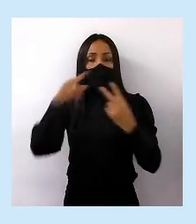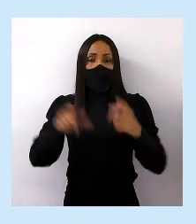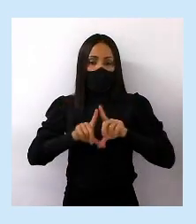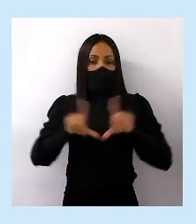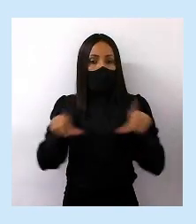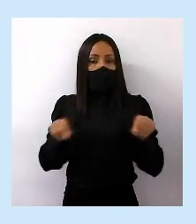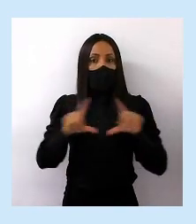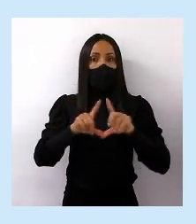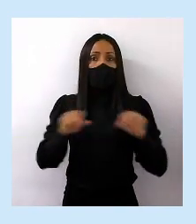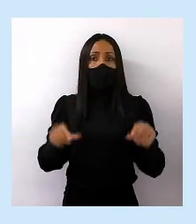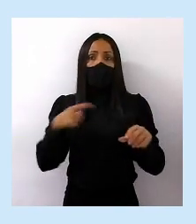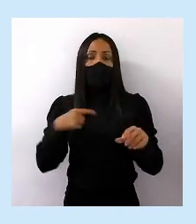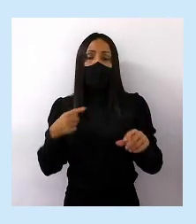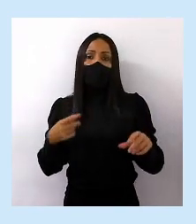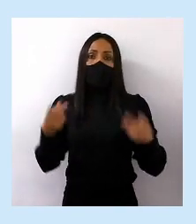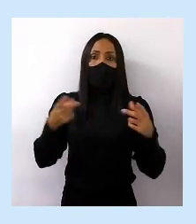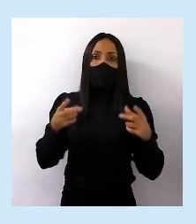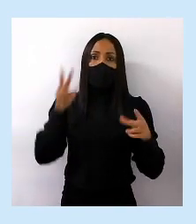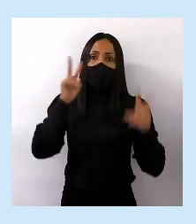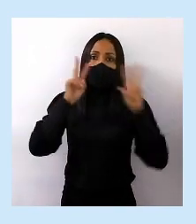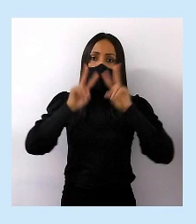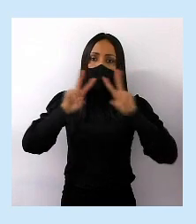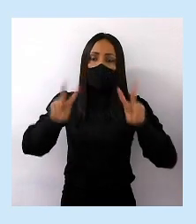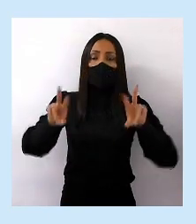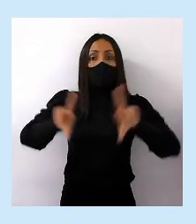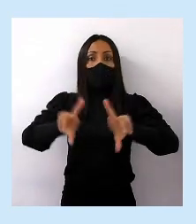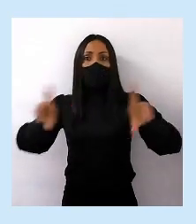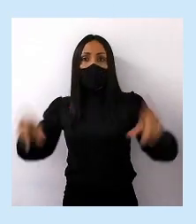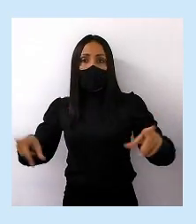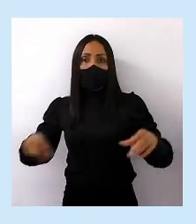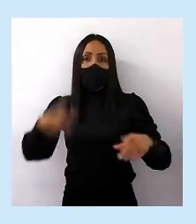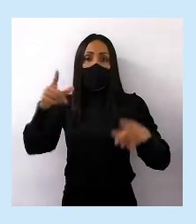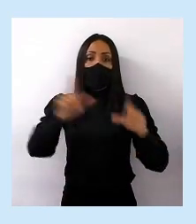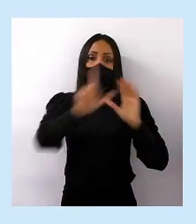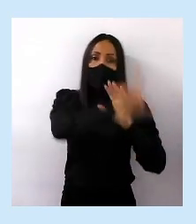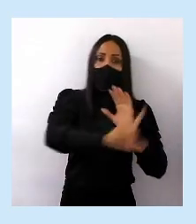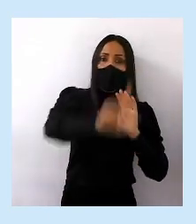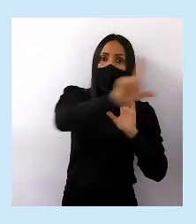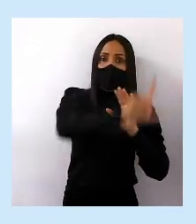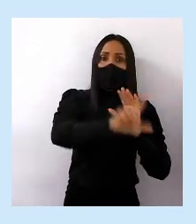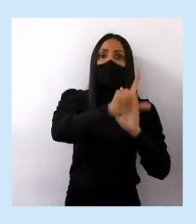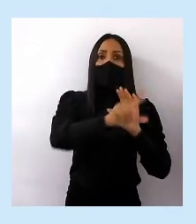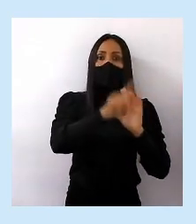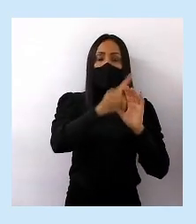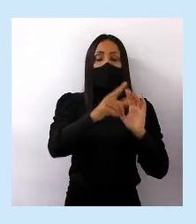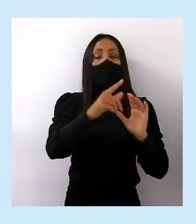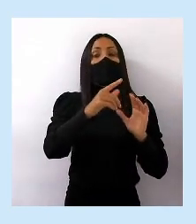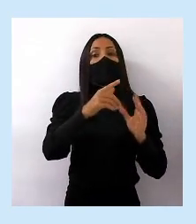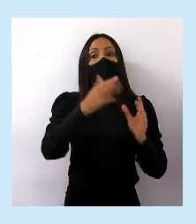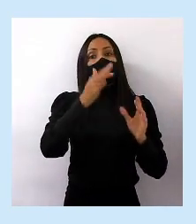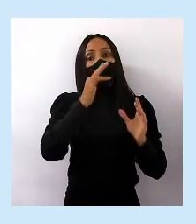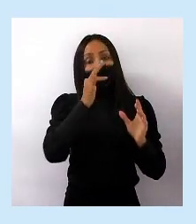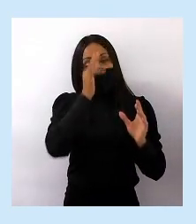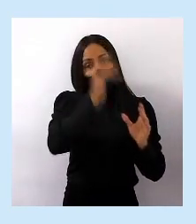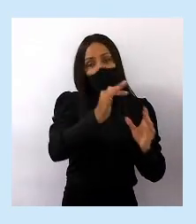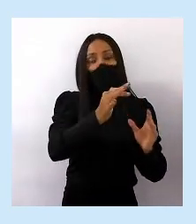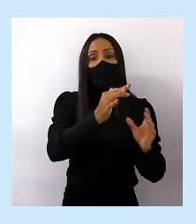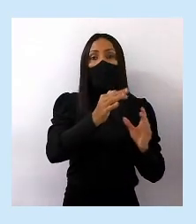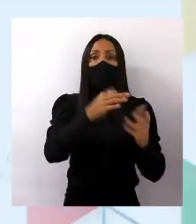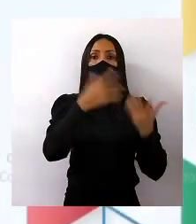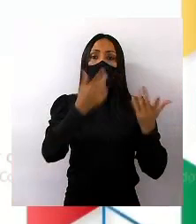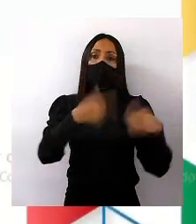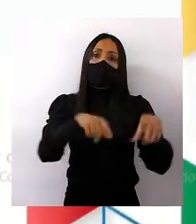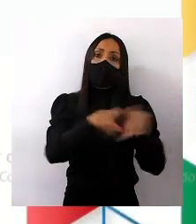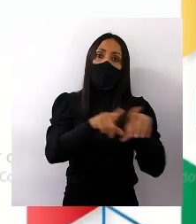mas eles têm visões diferentes. Um é literário, que é esse, a rosa de Hiroshima. Essa rosa que tão